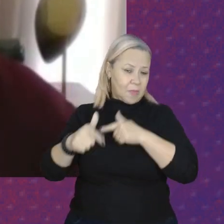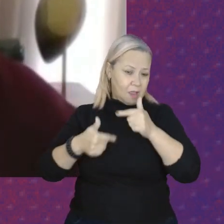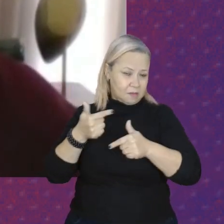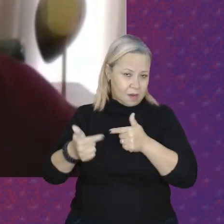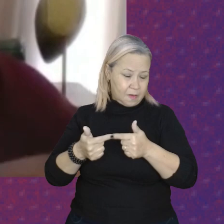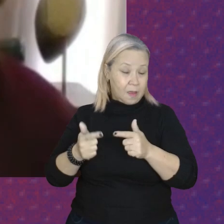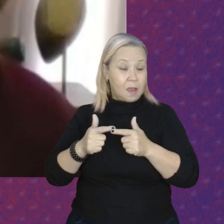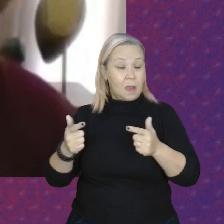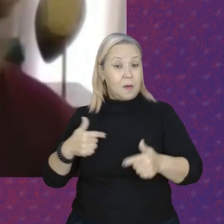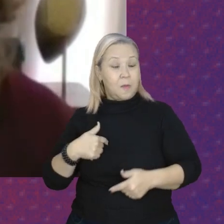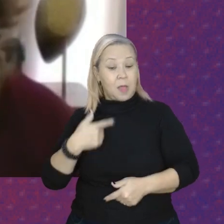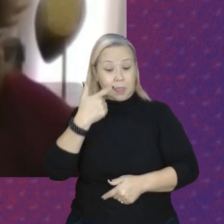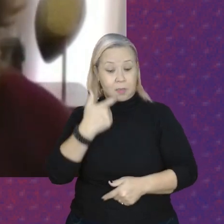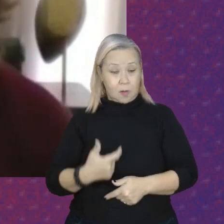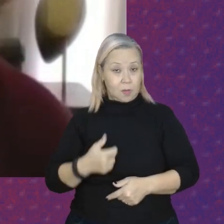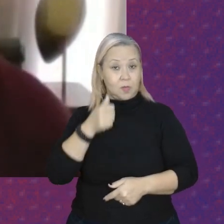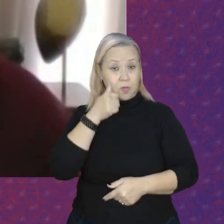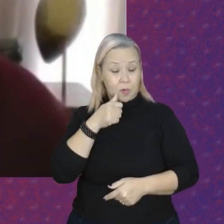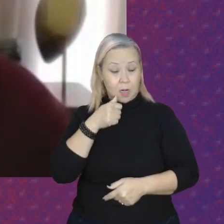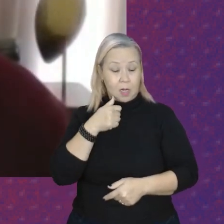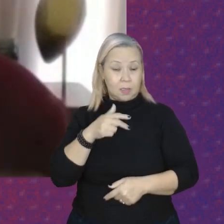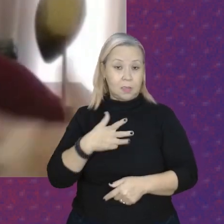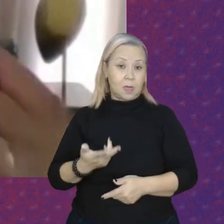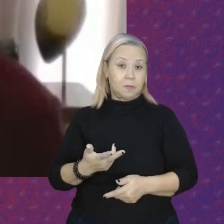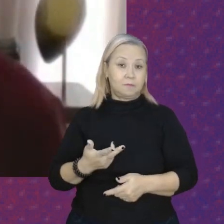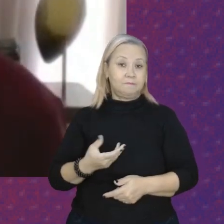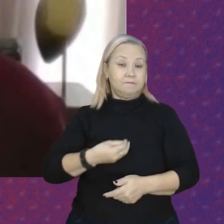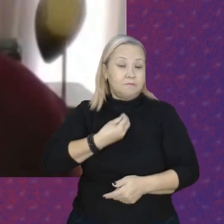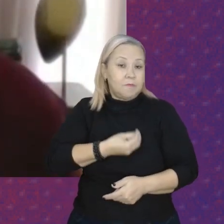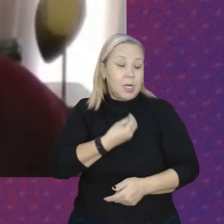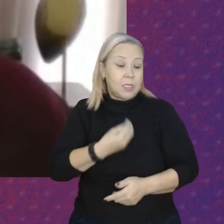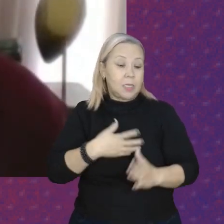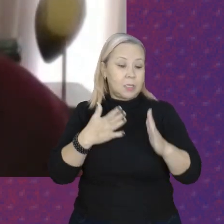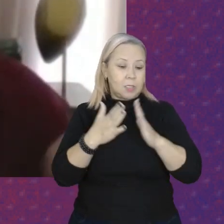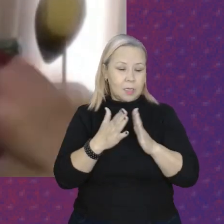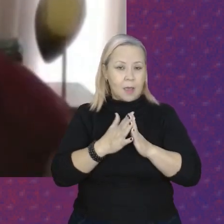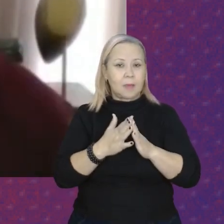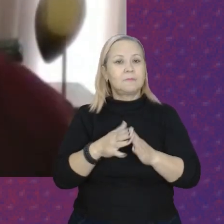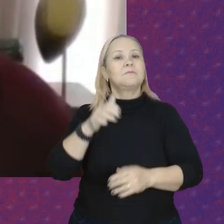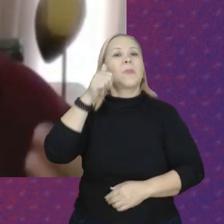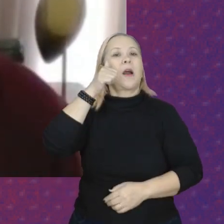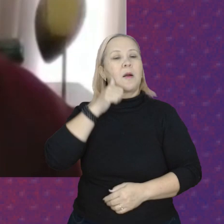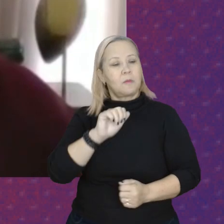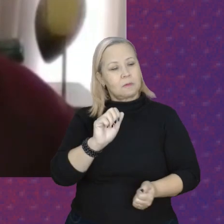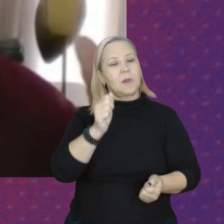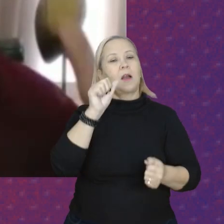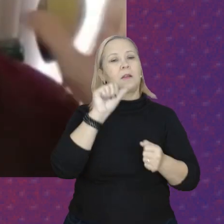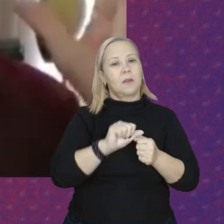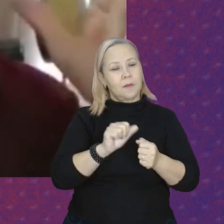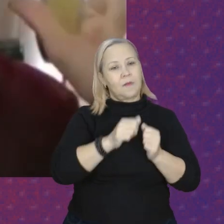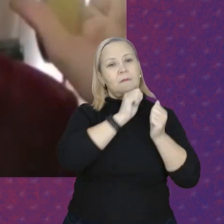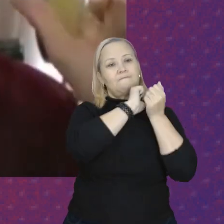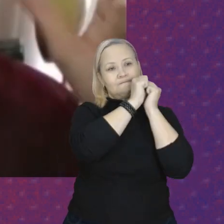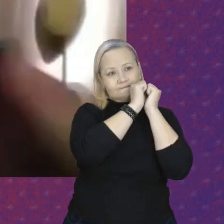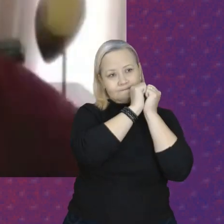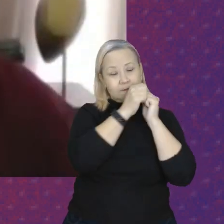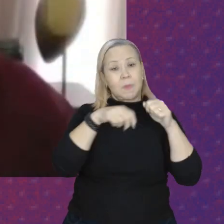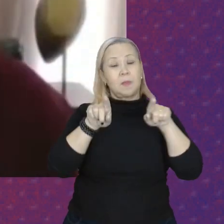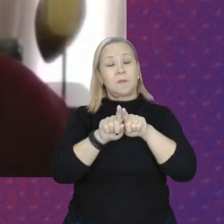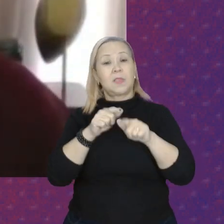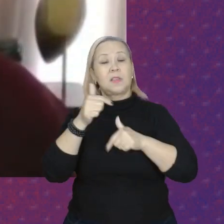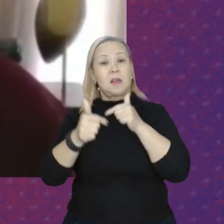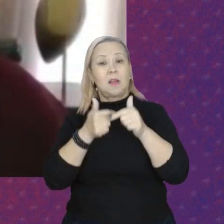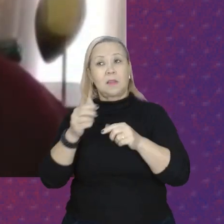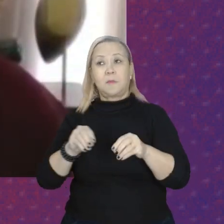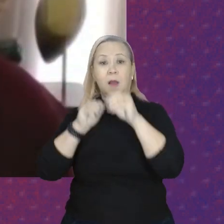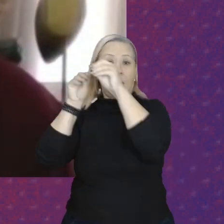está em casa, esse alguém desaparece e termina recaindo sobre a mulher, mesmo que ela trabalhe fora, né?